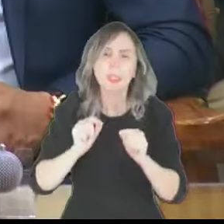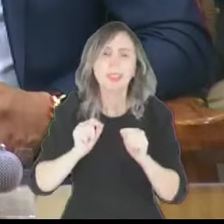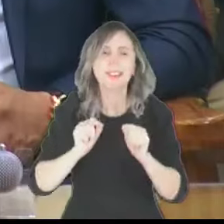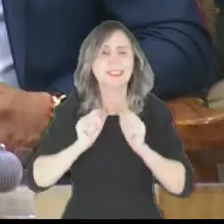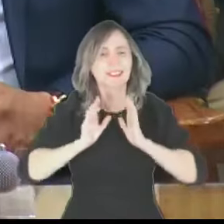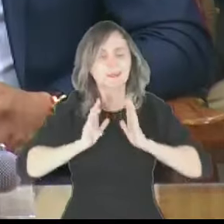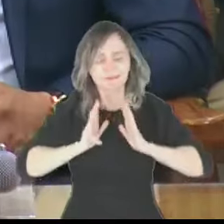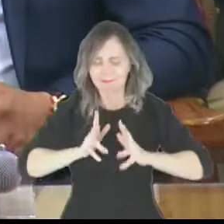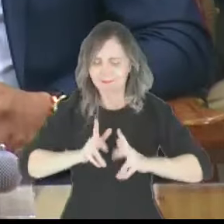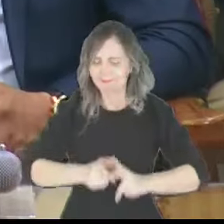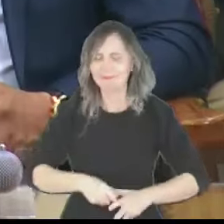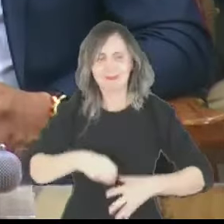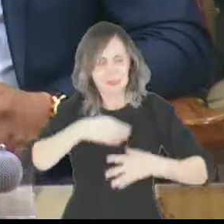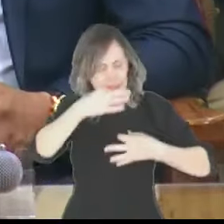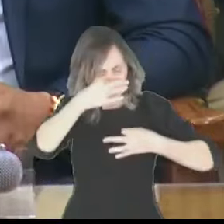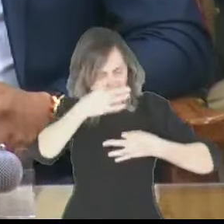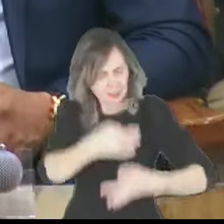santificação do corpo.